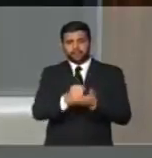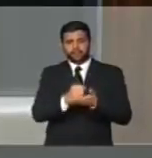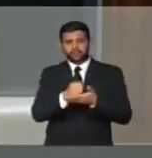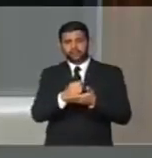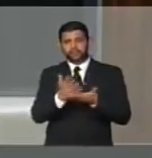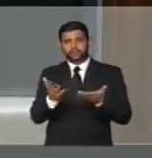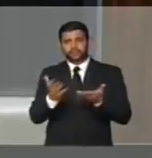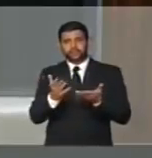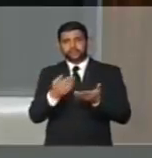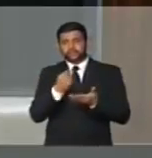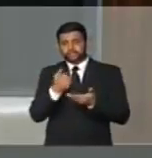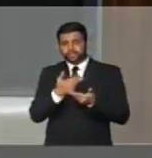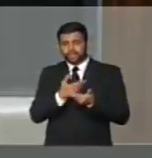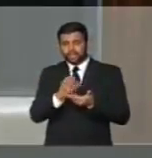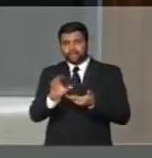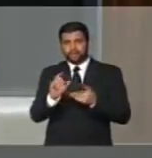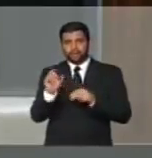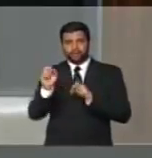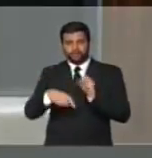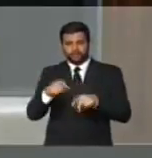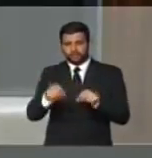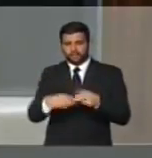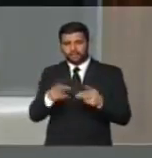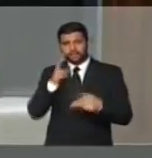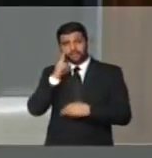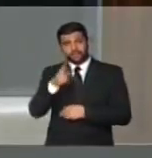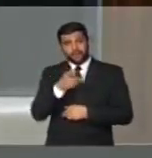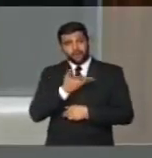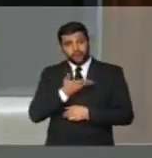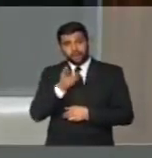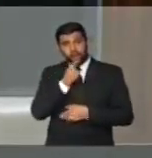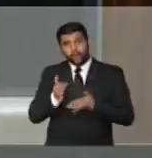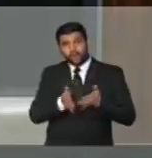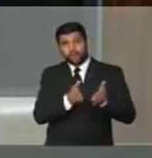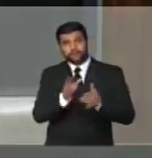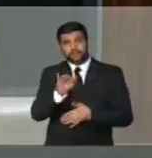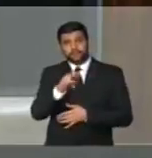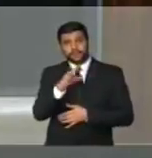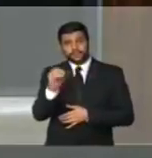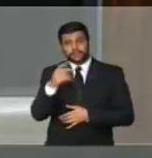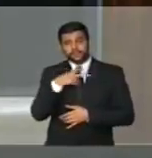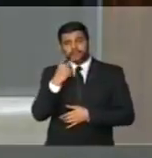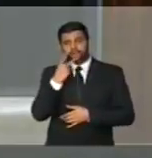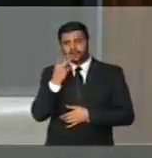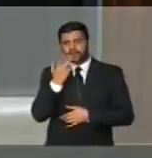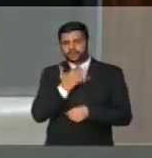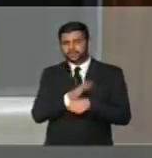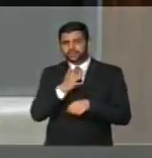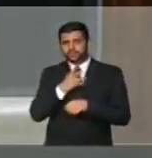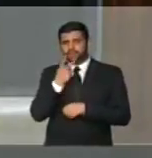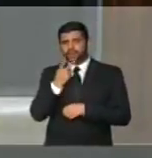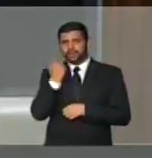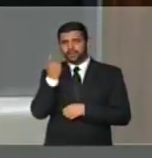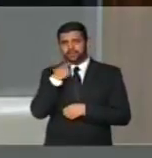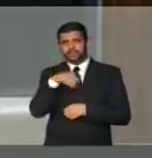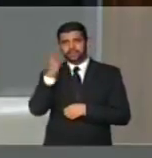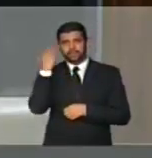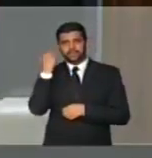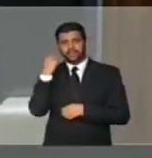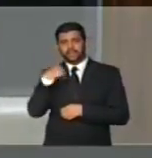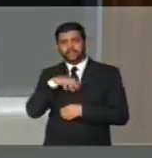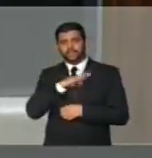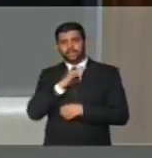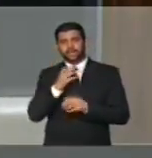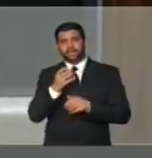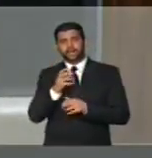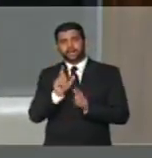subsidiado. A gente vê o Rio São Francisco, que eu costumo falar, falei na sexta-feira passada na